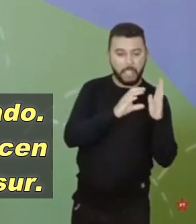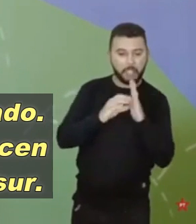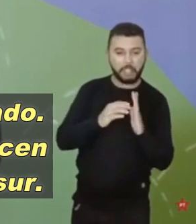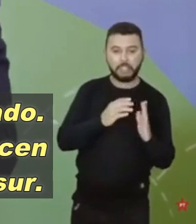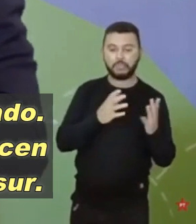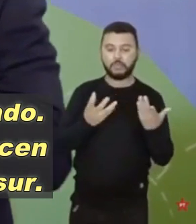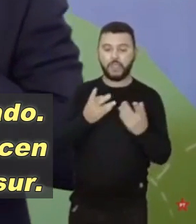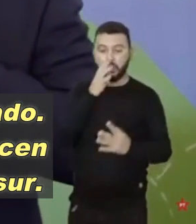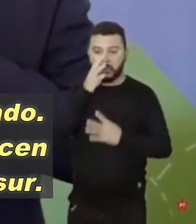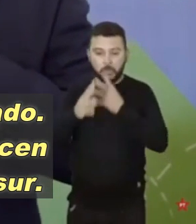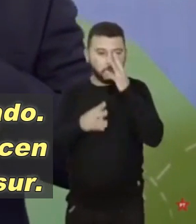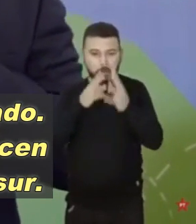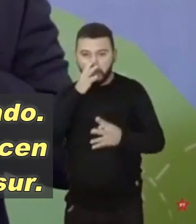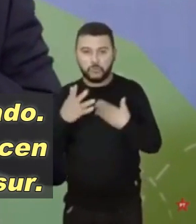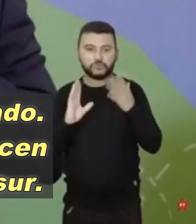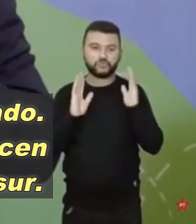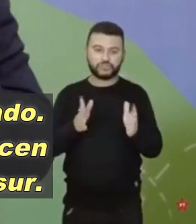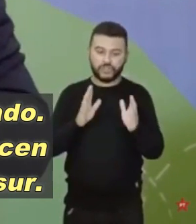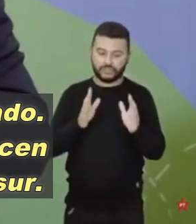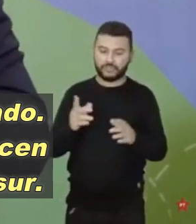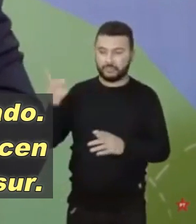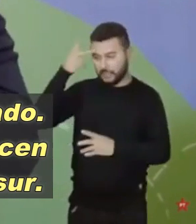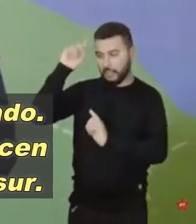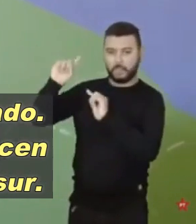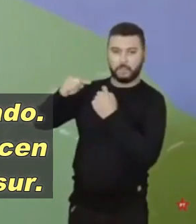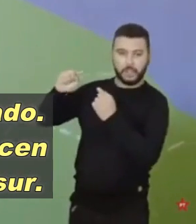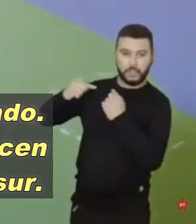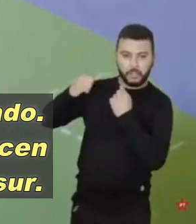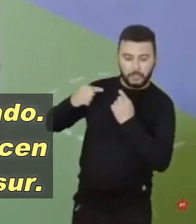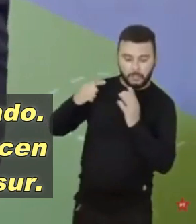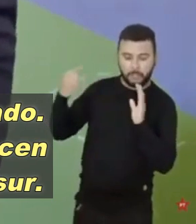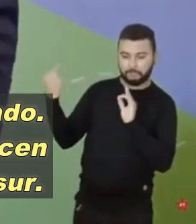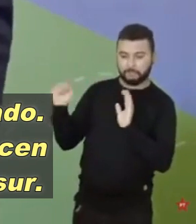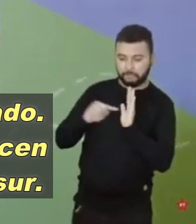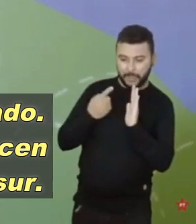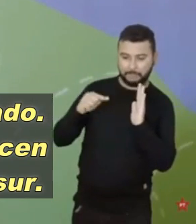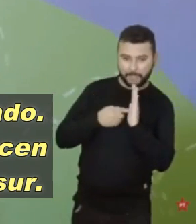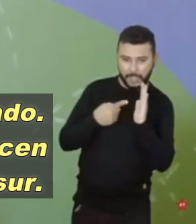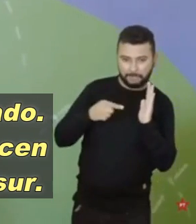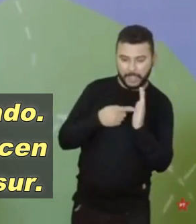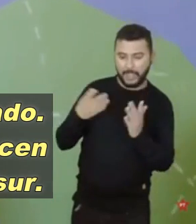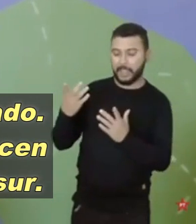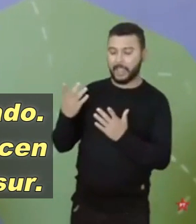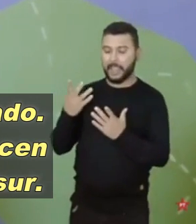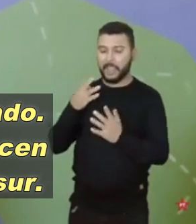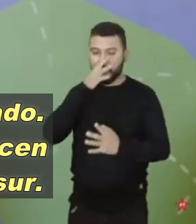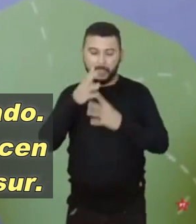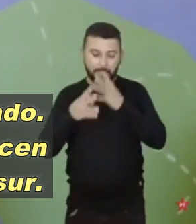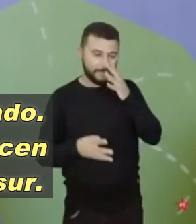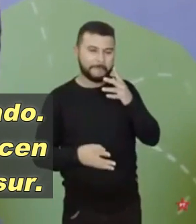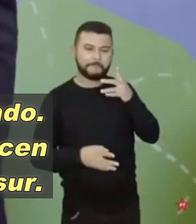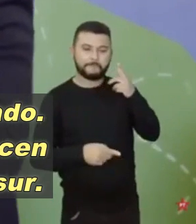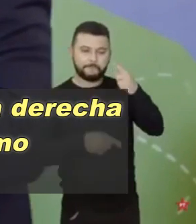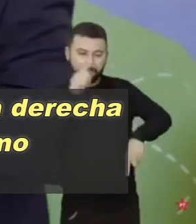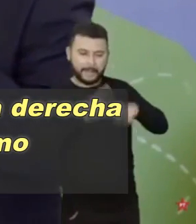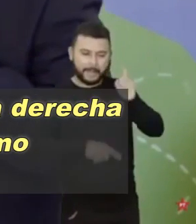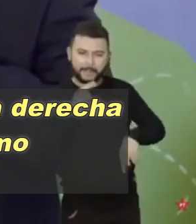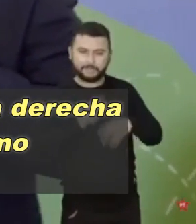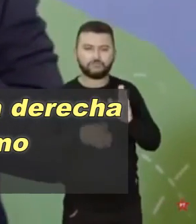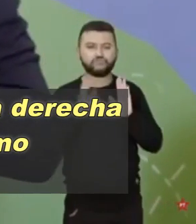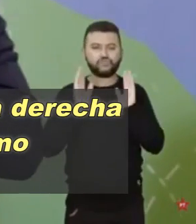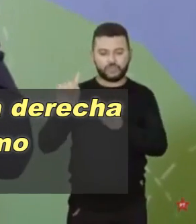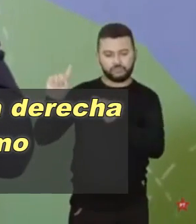e quanto ataques pejorativos se faz contra a esquerda na América do Sul Nós